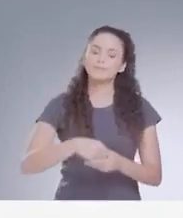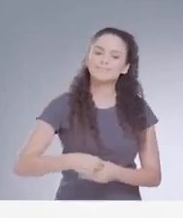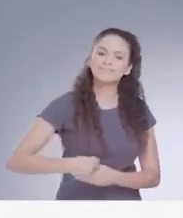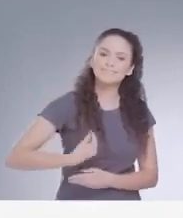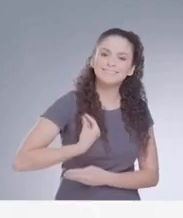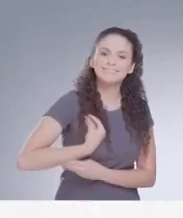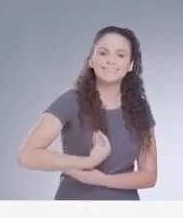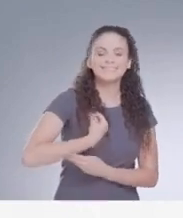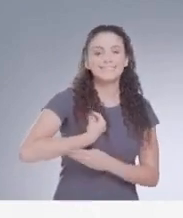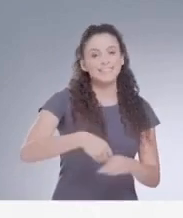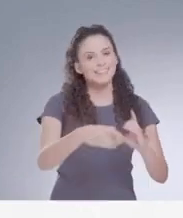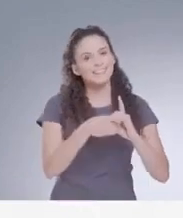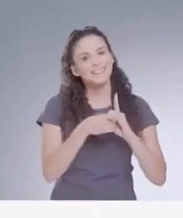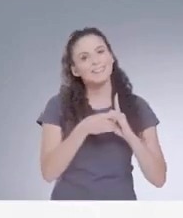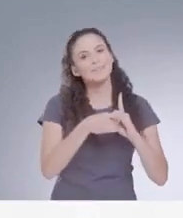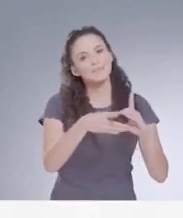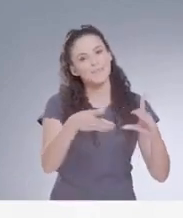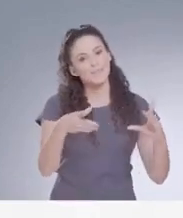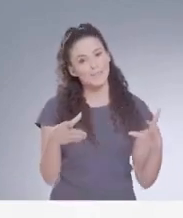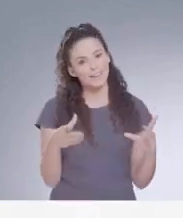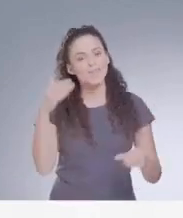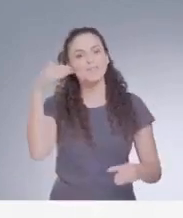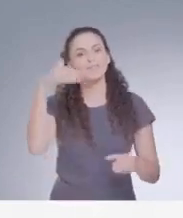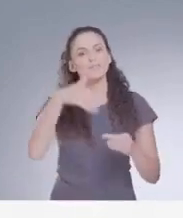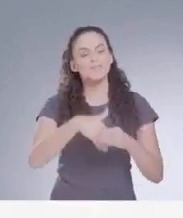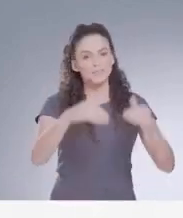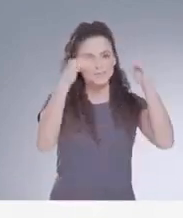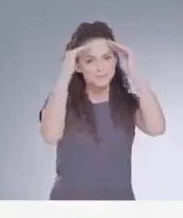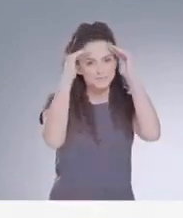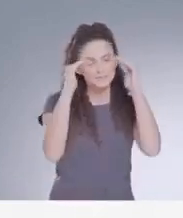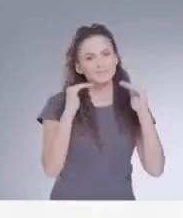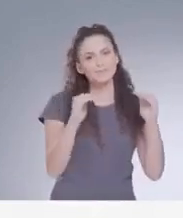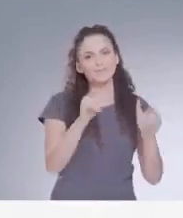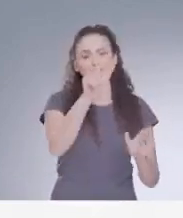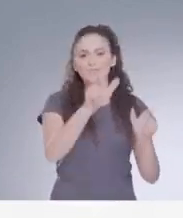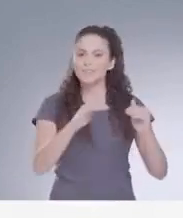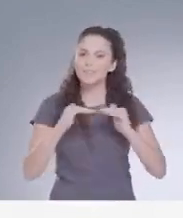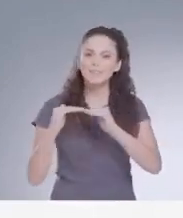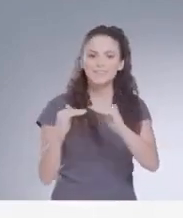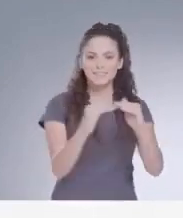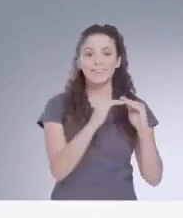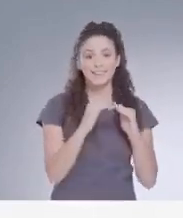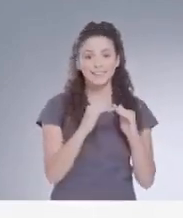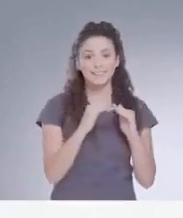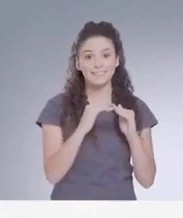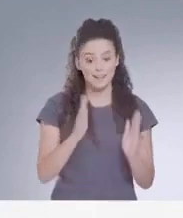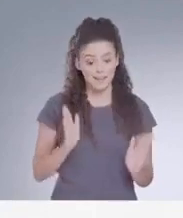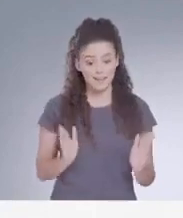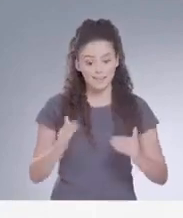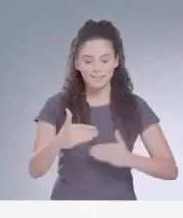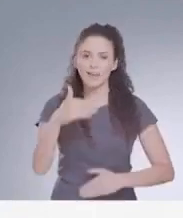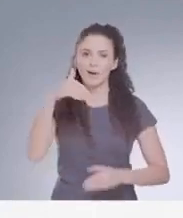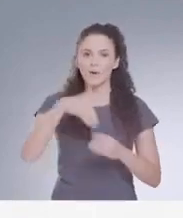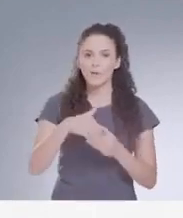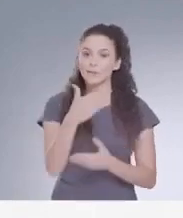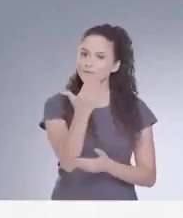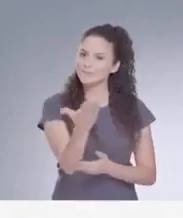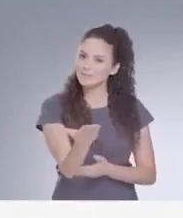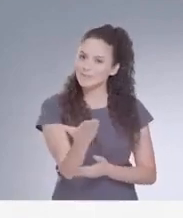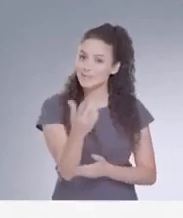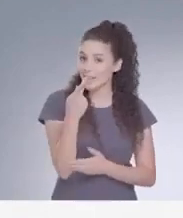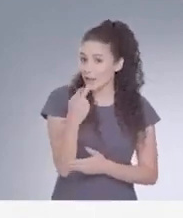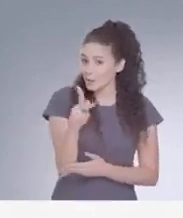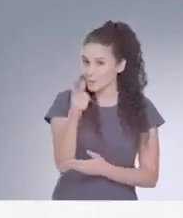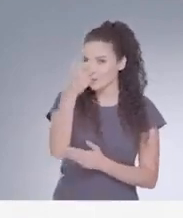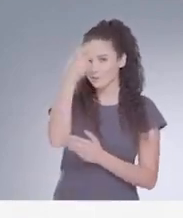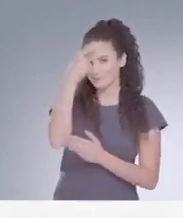O voto pela vida, pela democracia e pelo respeito a todas as pessoas. Lá na urna, é só